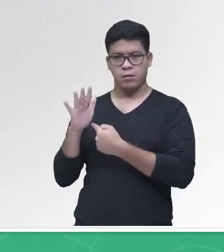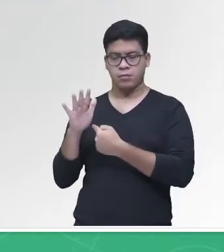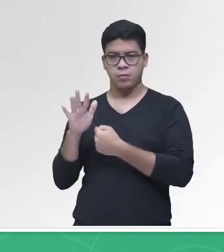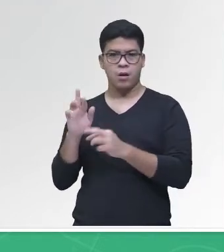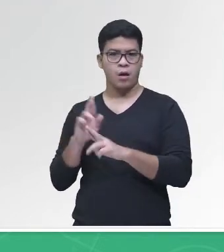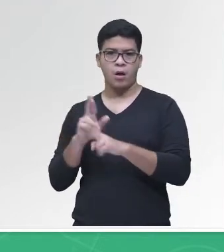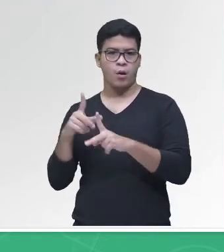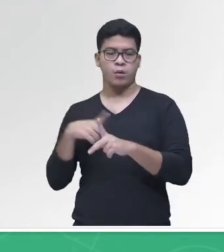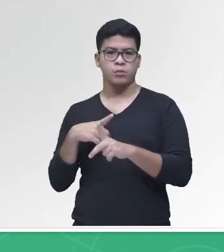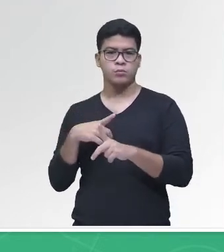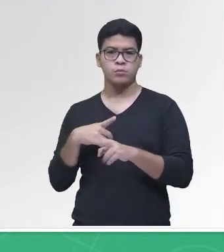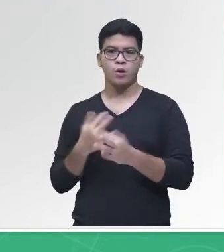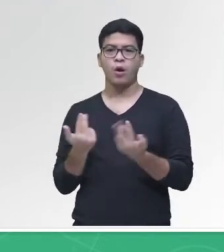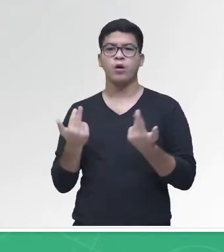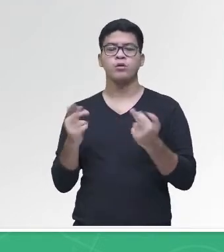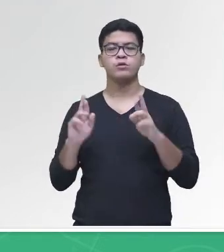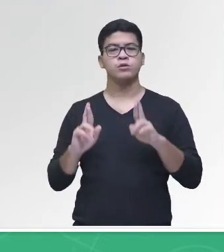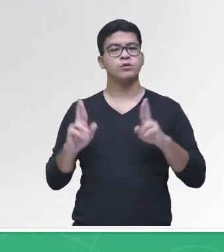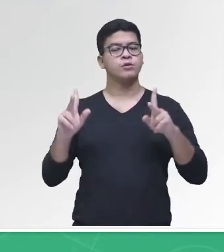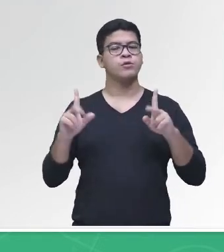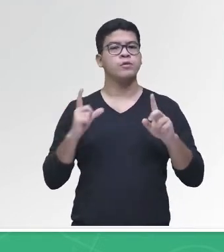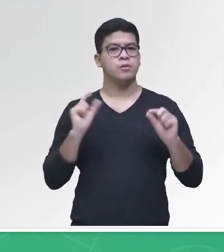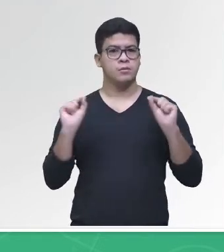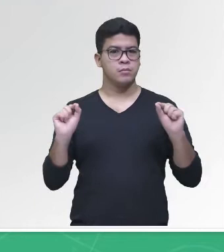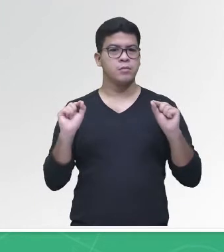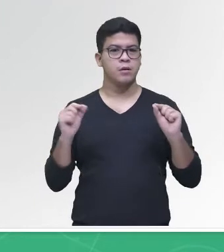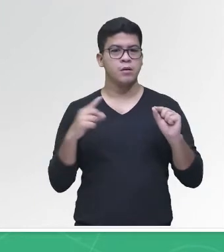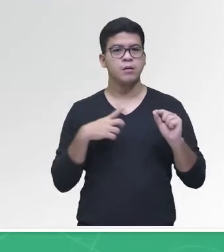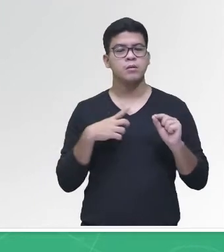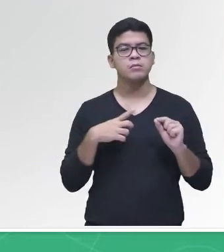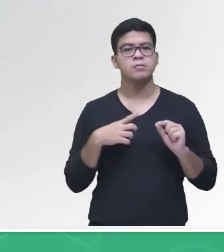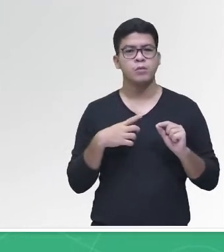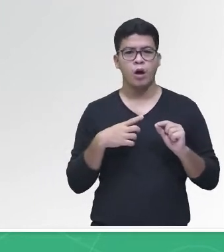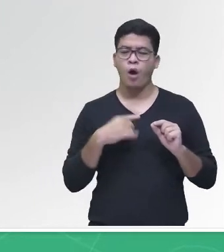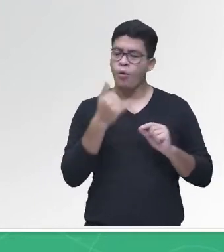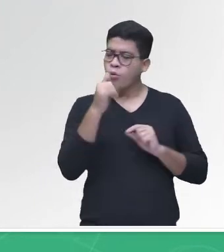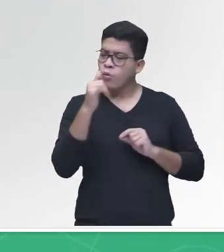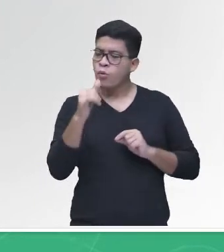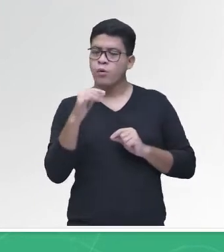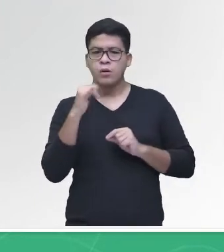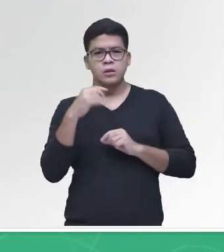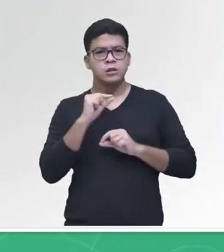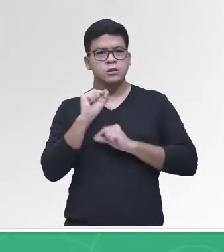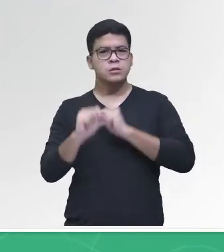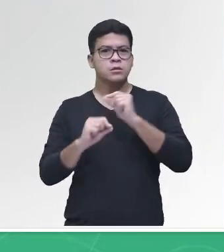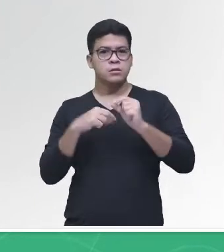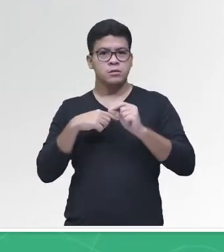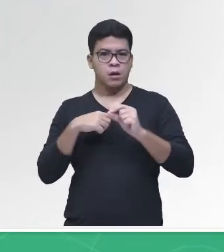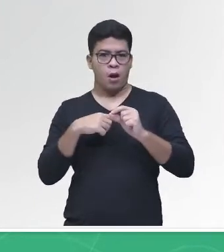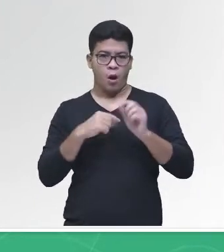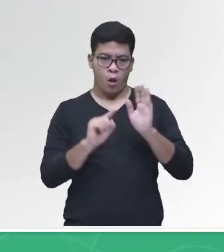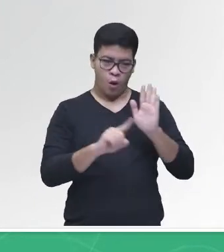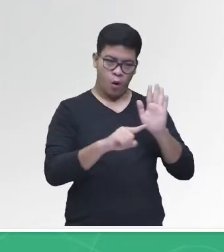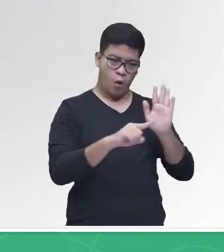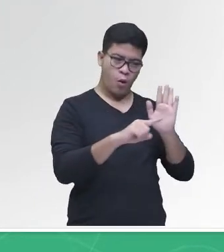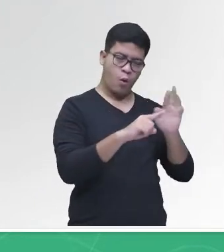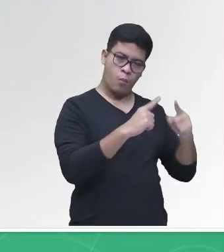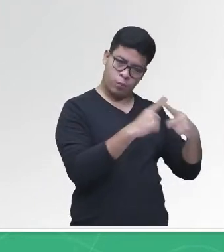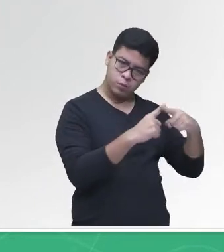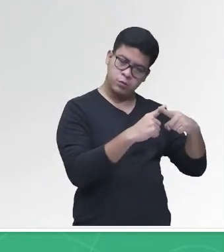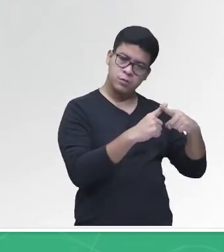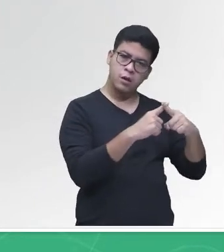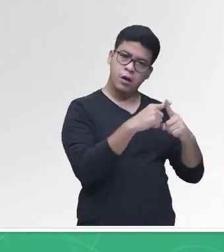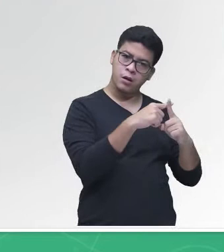ter 2 corpos diferentes. Os corpos ficam eletrizados com cargas elétricas de sinais